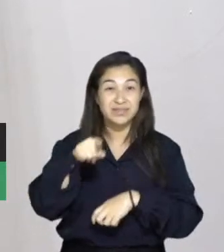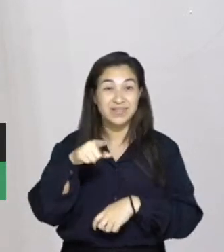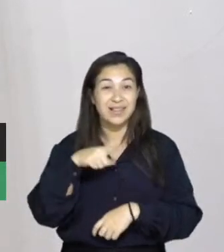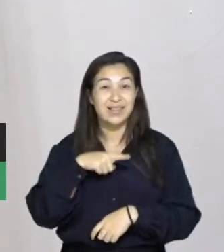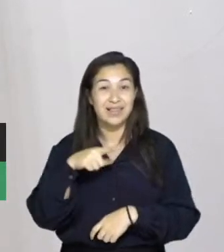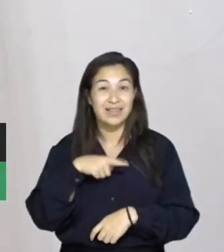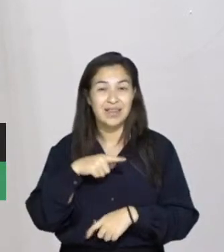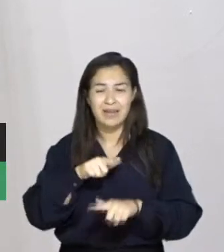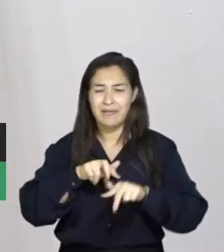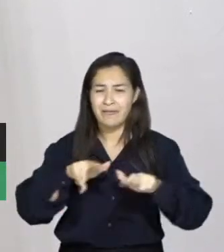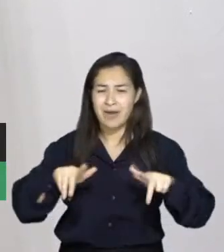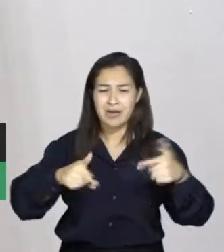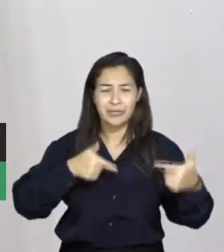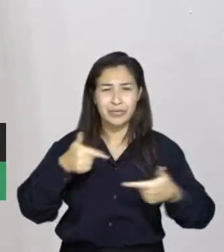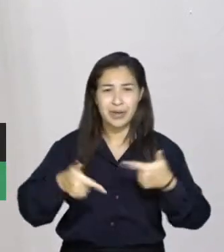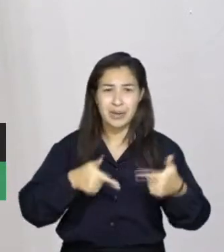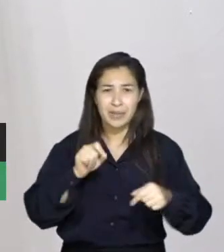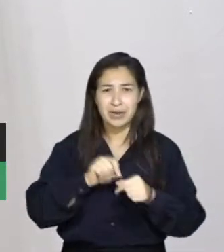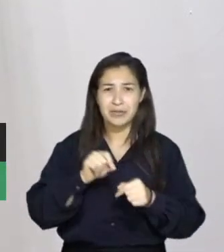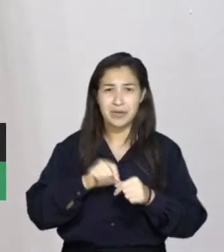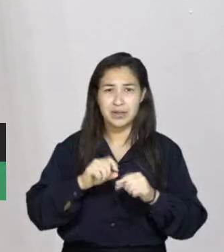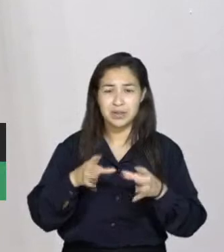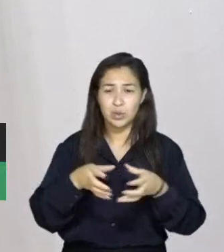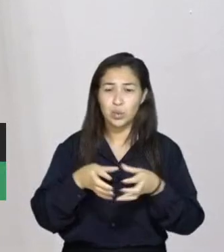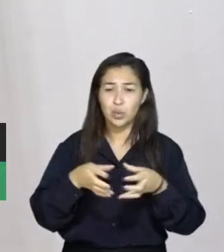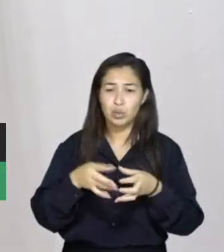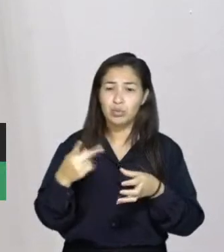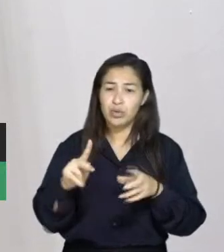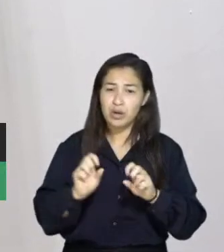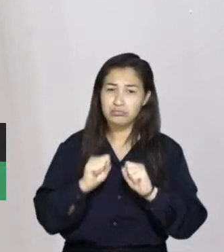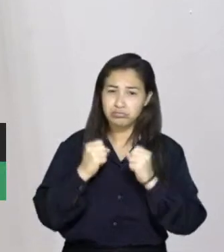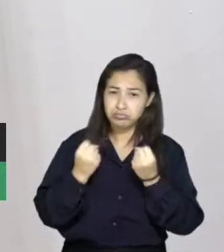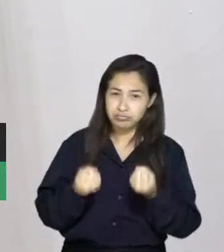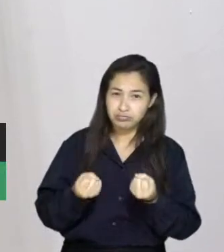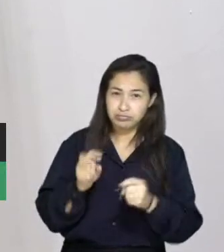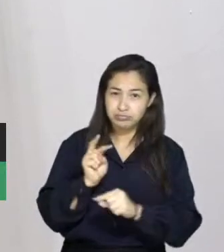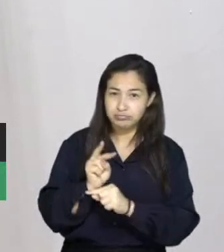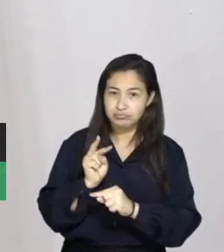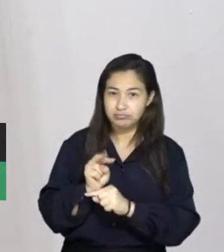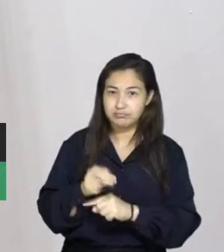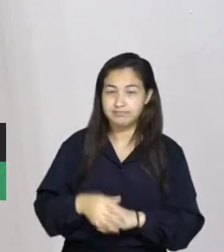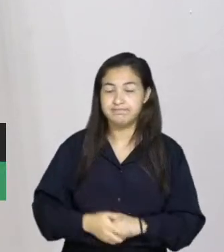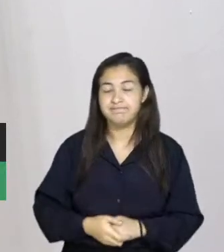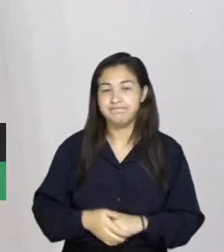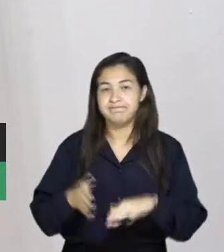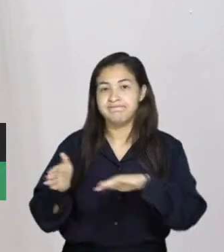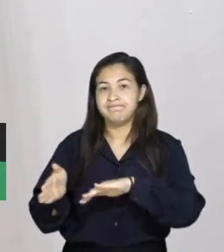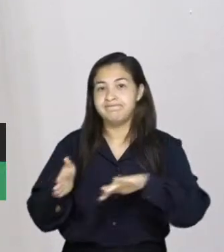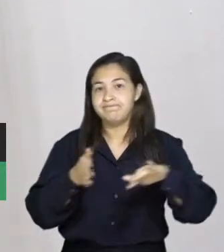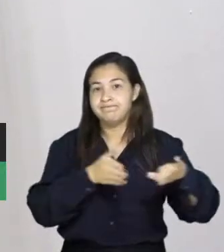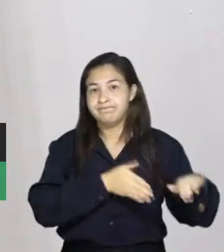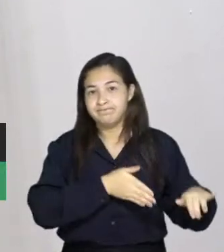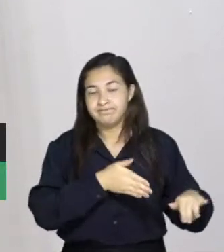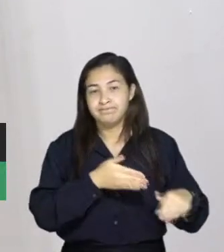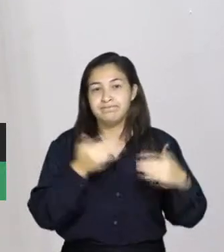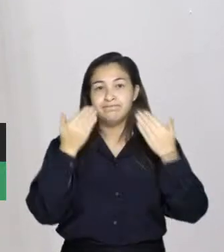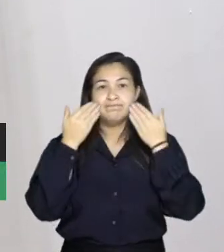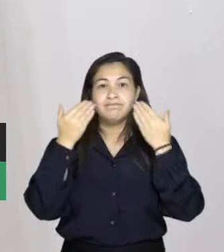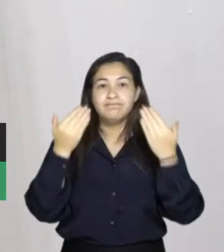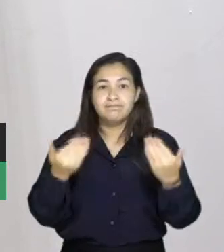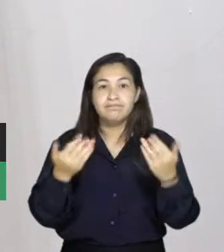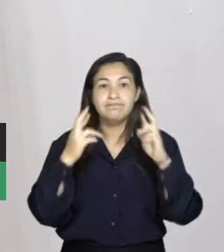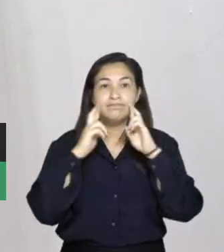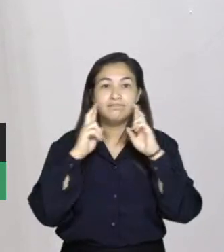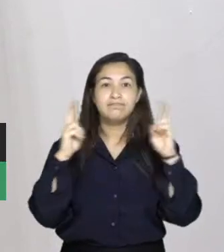atividades em defesa da sua categoria. Mas eu quero trazer hoje aqui os bastidores da reunião